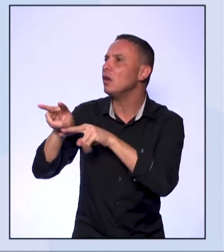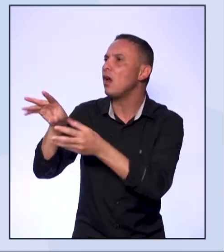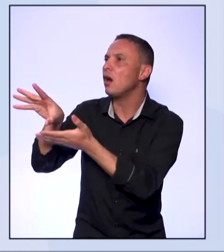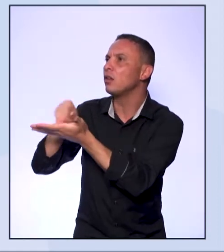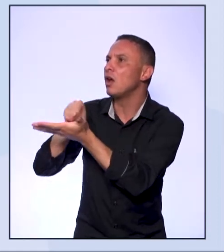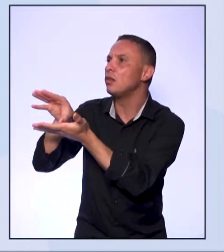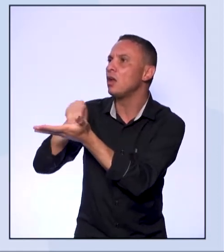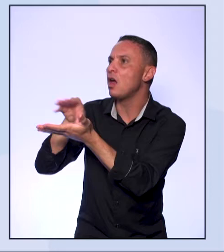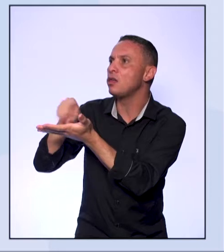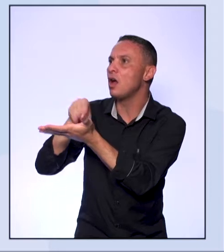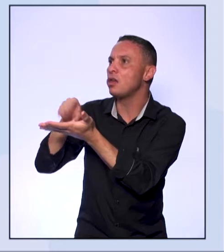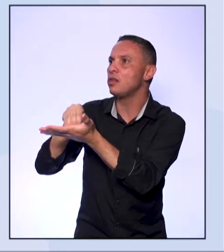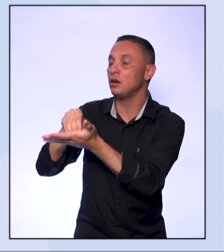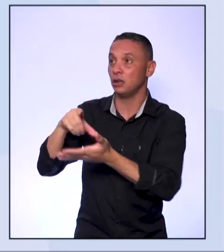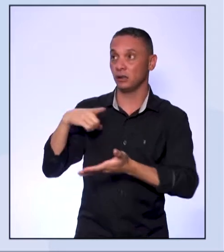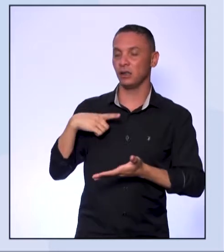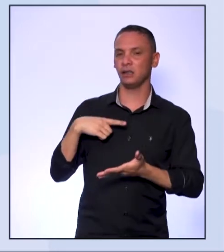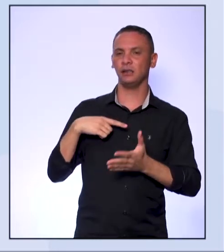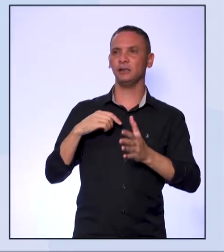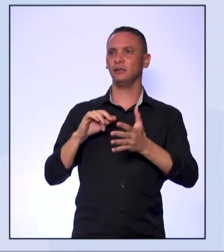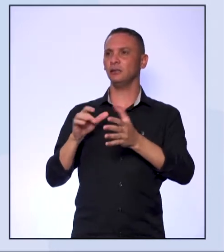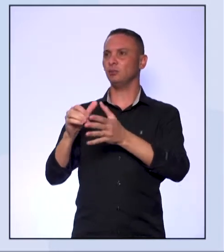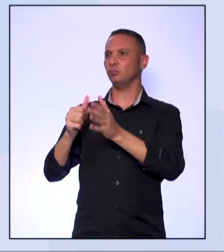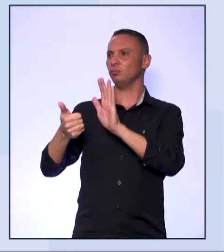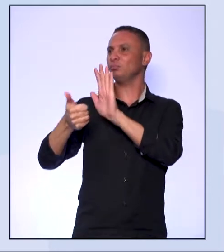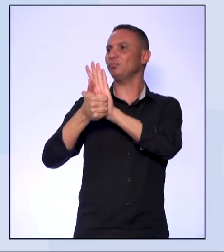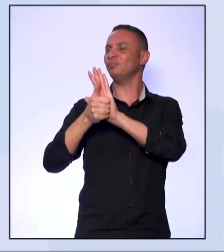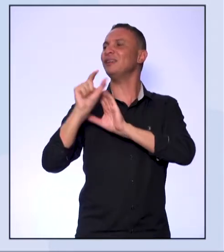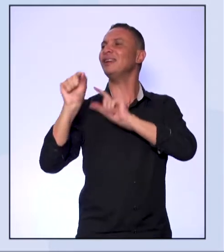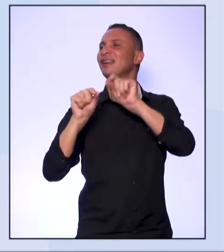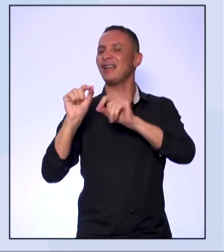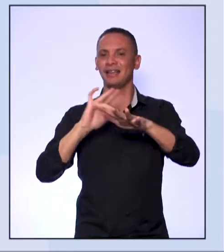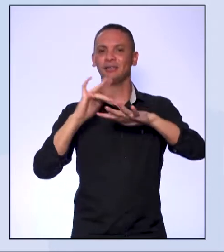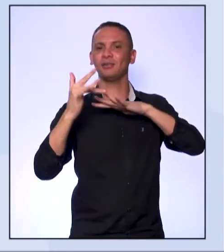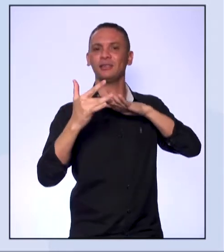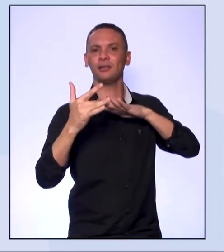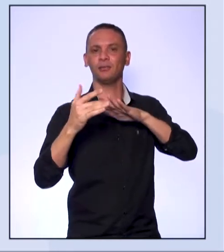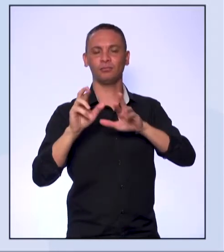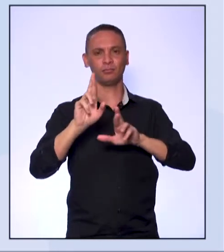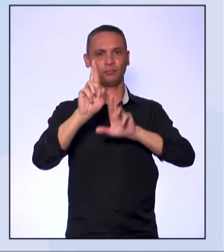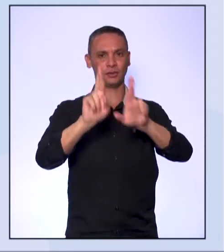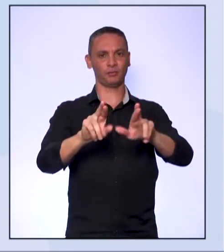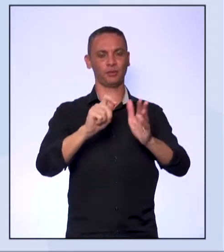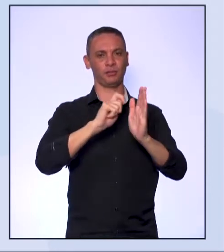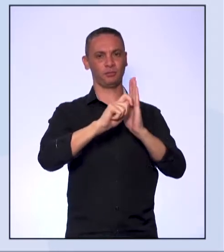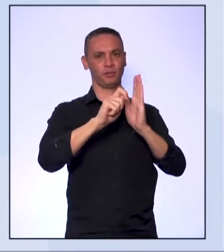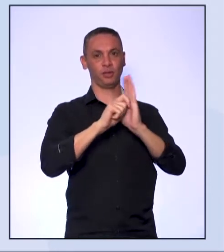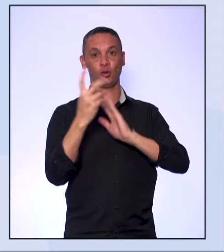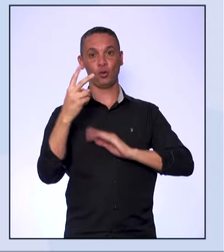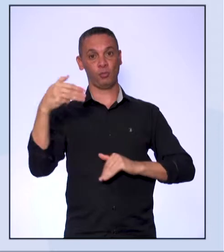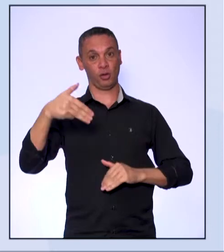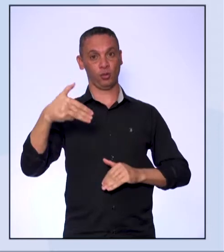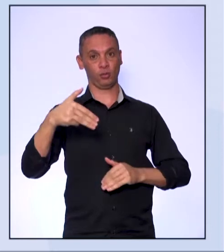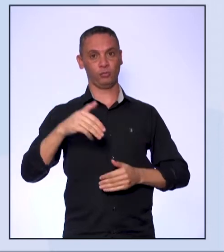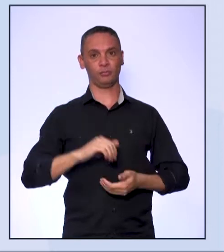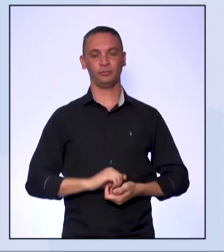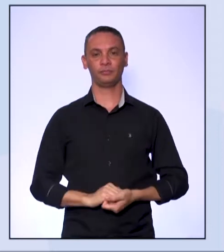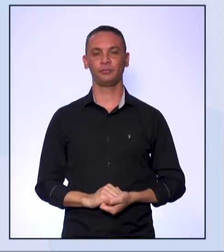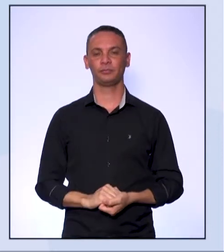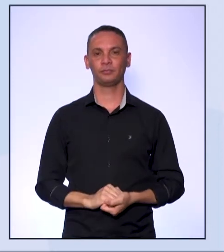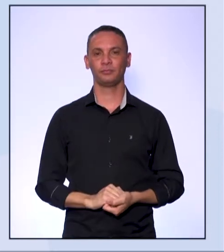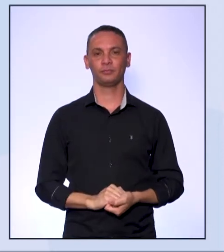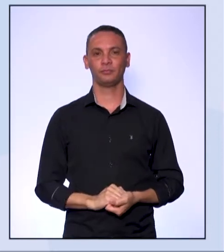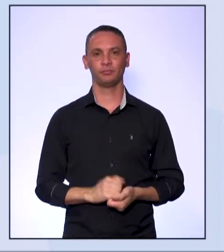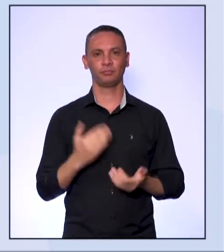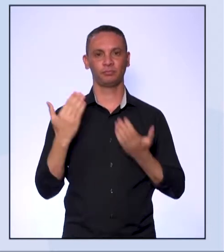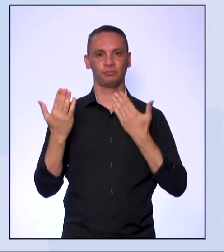eu gostaria de saber quem vocês seguem nessas redes sociais. Daqui a pouco vocês vão entender por quê. 2 minutinhos para vocês responderem. Interajam no